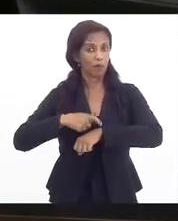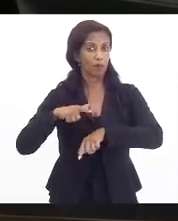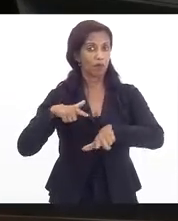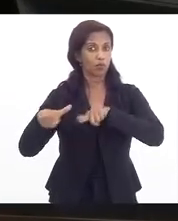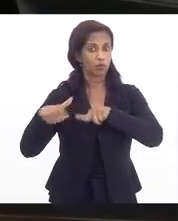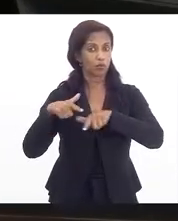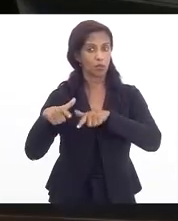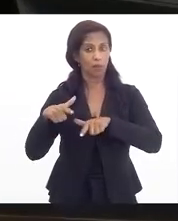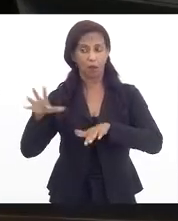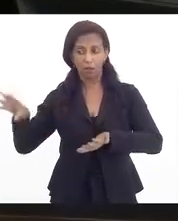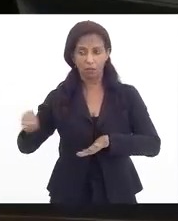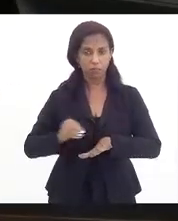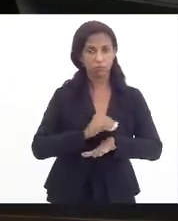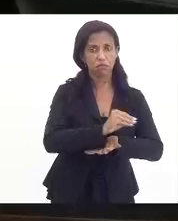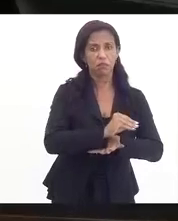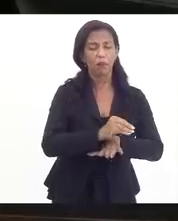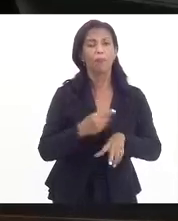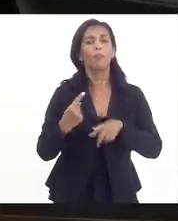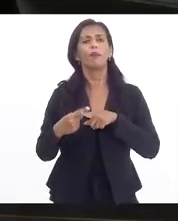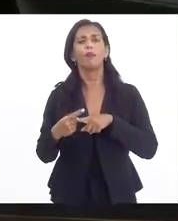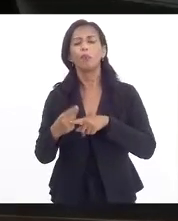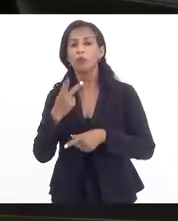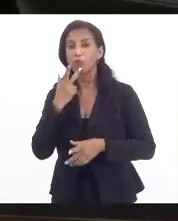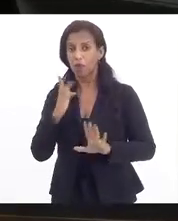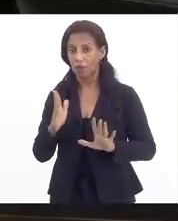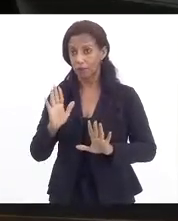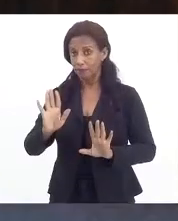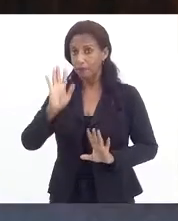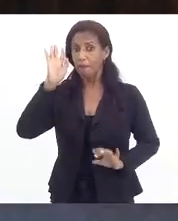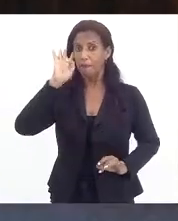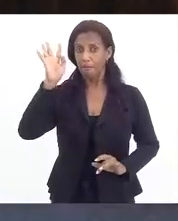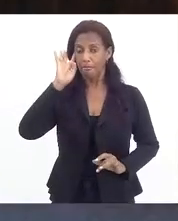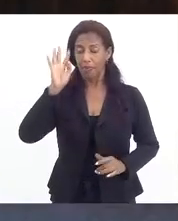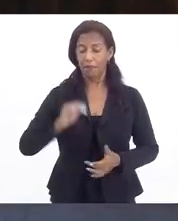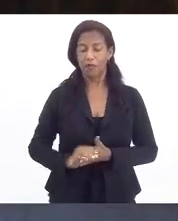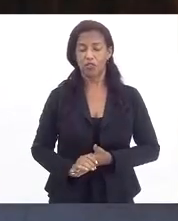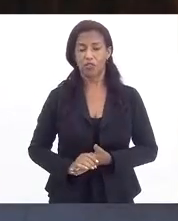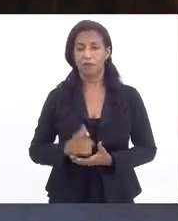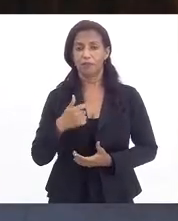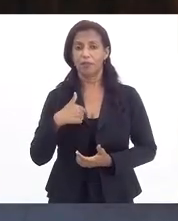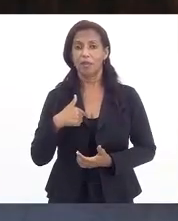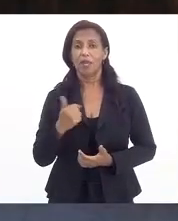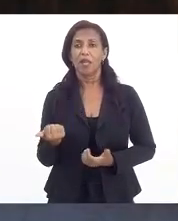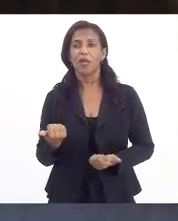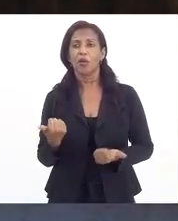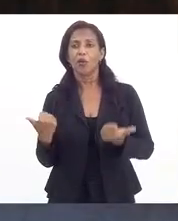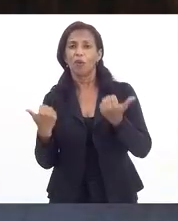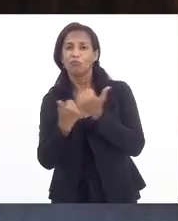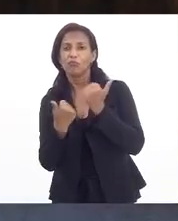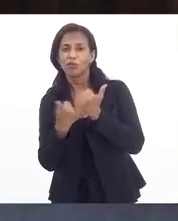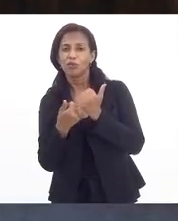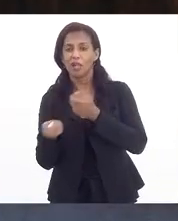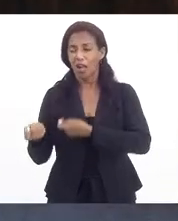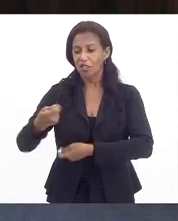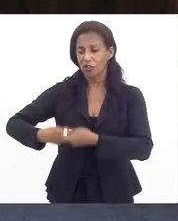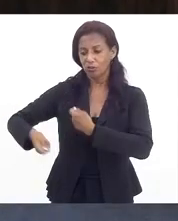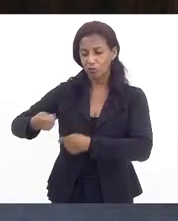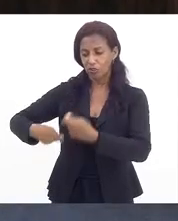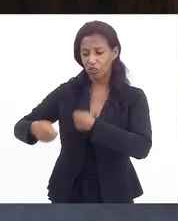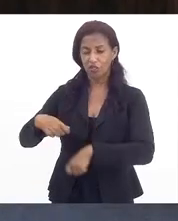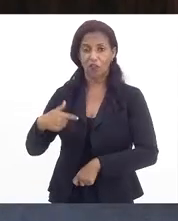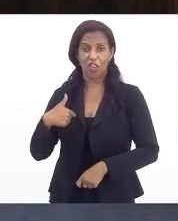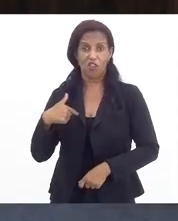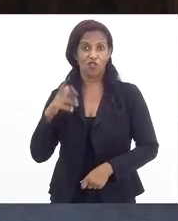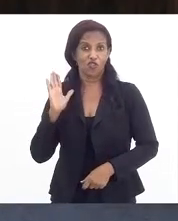ocupado por que que eu tô dizendo Imagine que eu seja auxiliar administrativo tô com vinte por cento